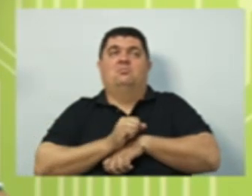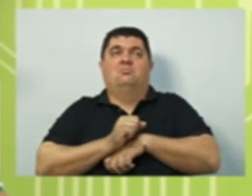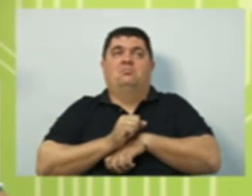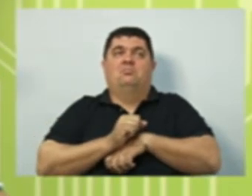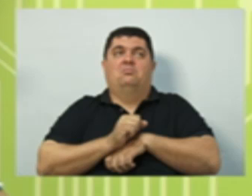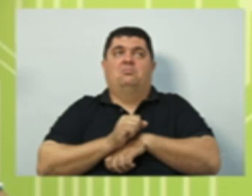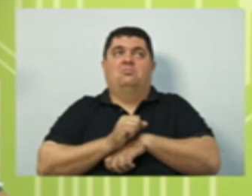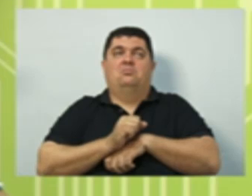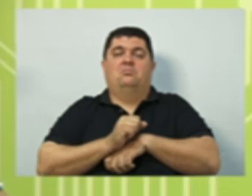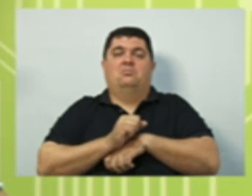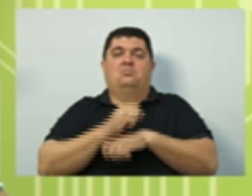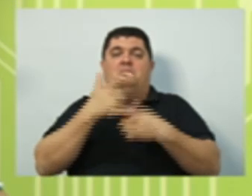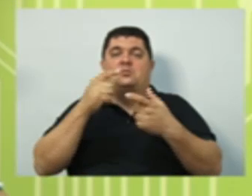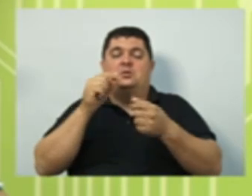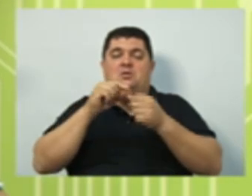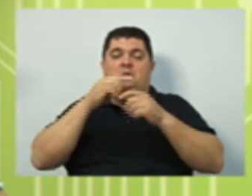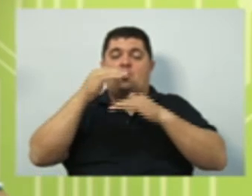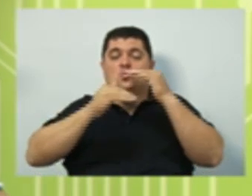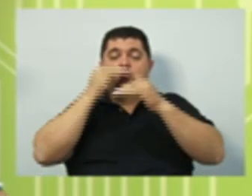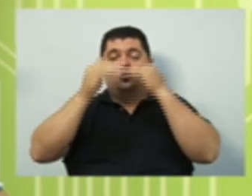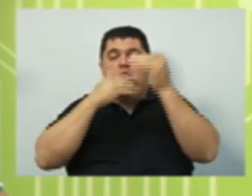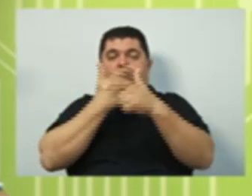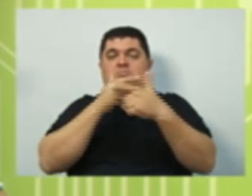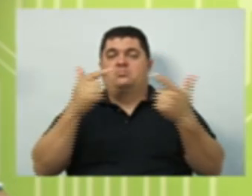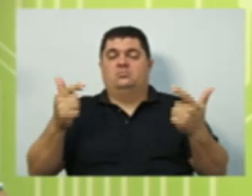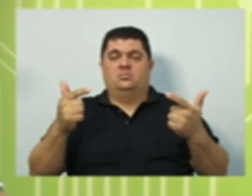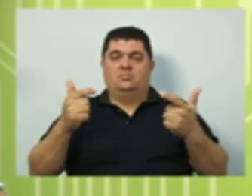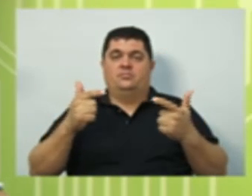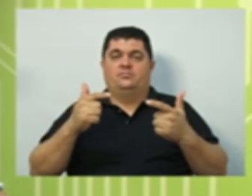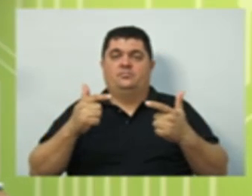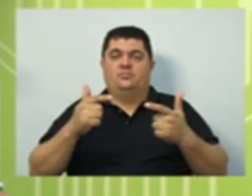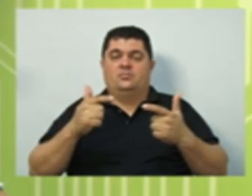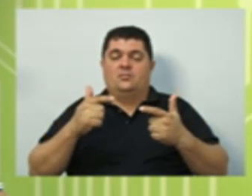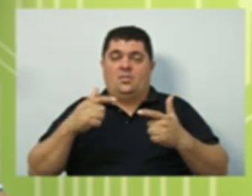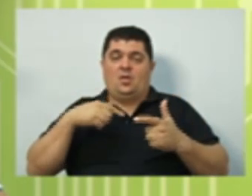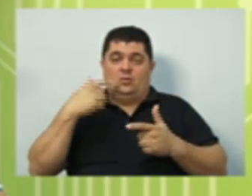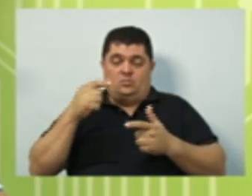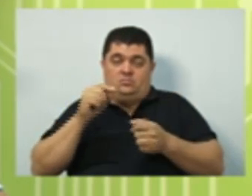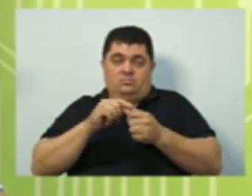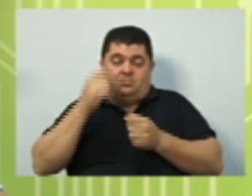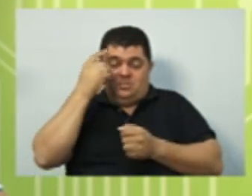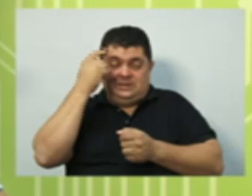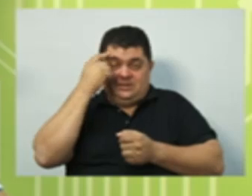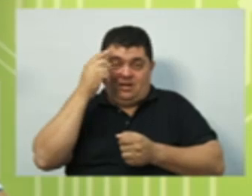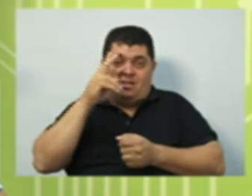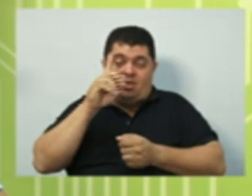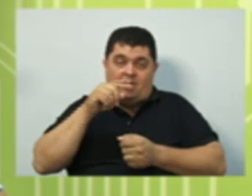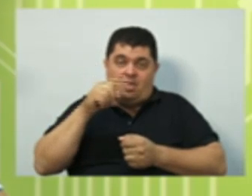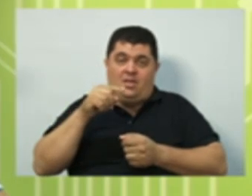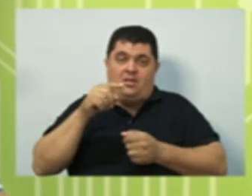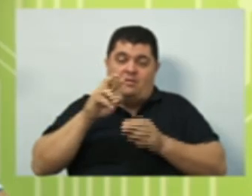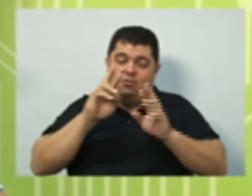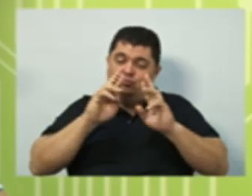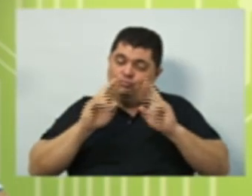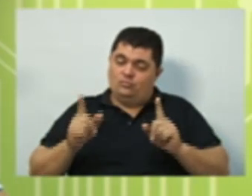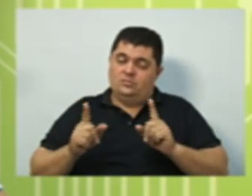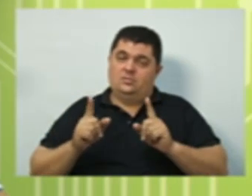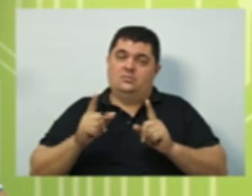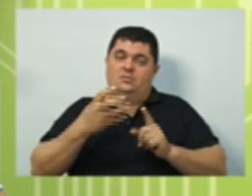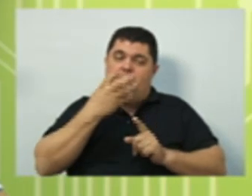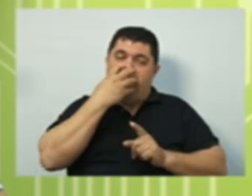parado. Você não está desenvolvendo o seu potencial humano. A nossa capacidade de pensar é o que nos diferencia